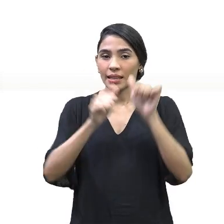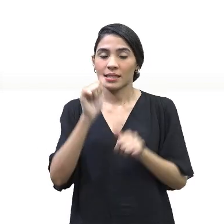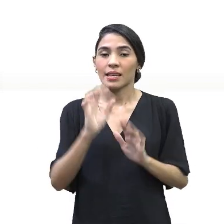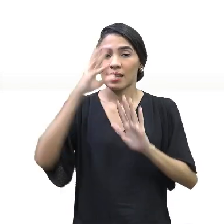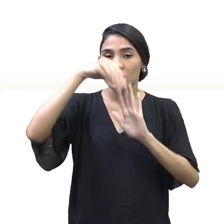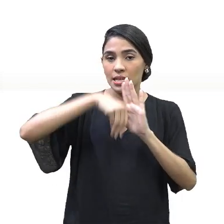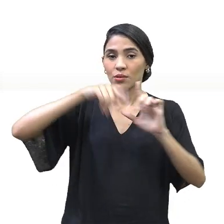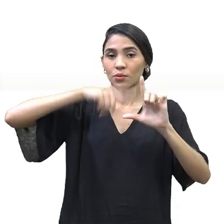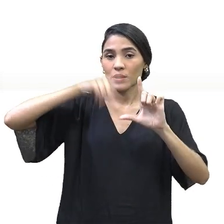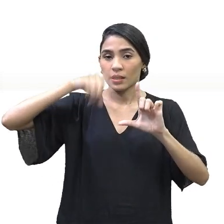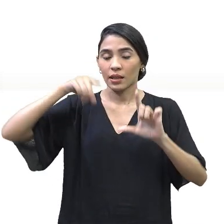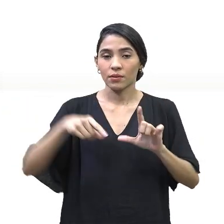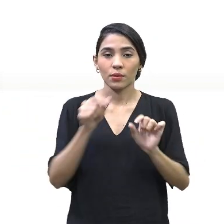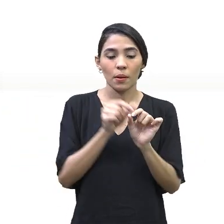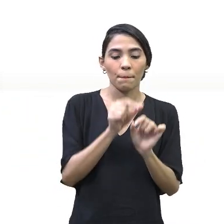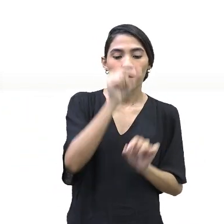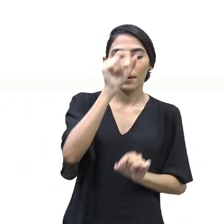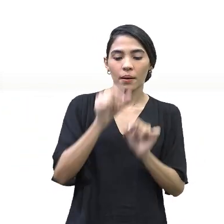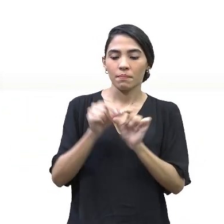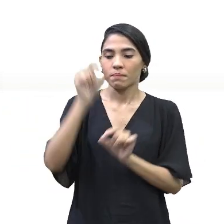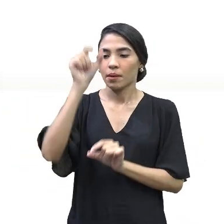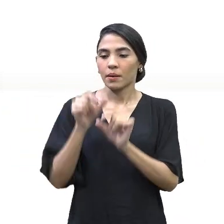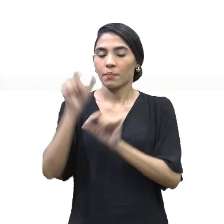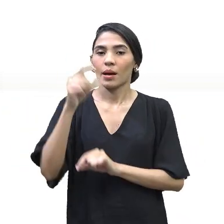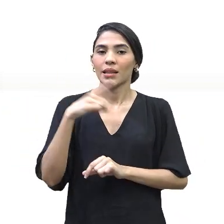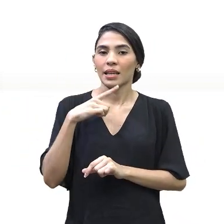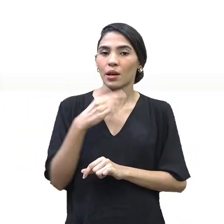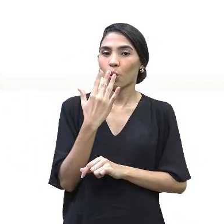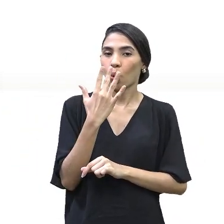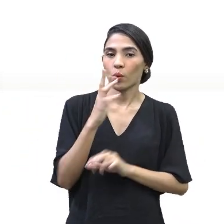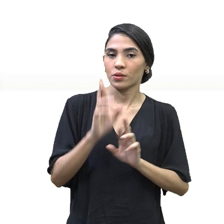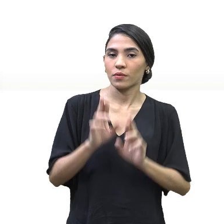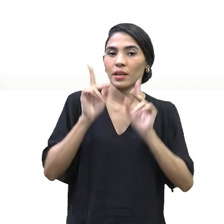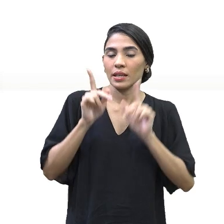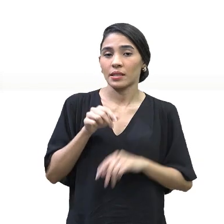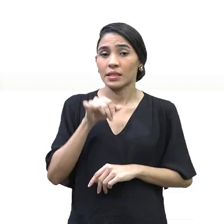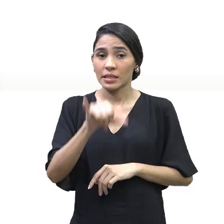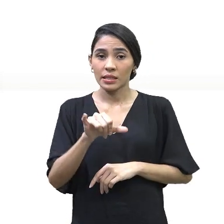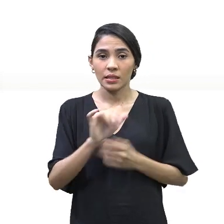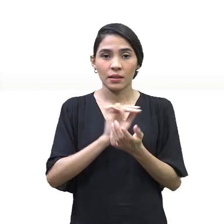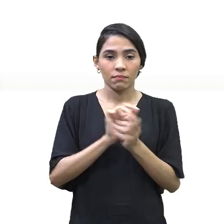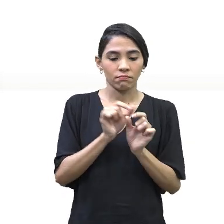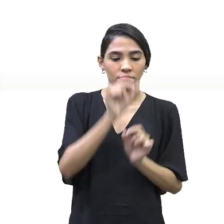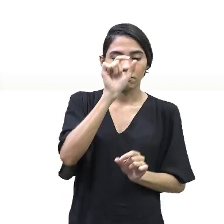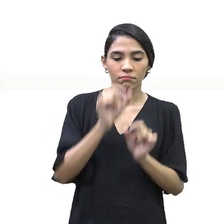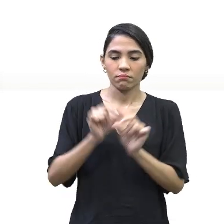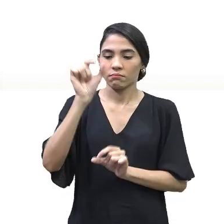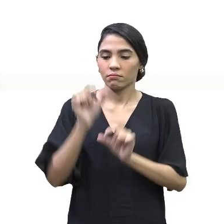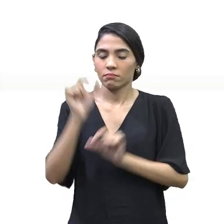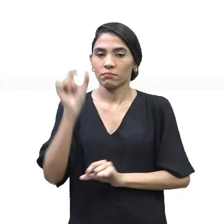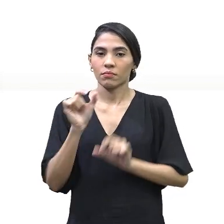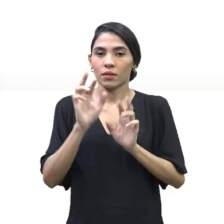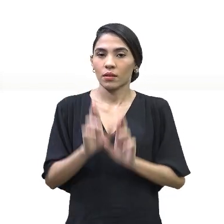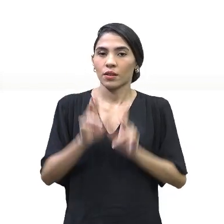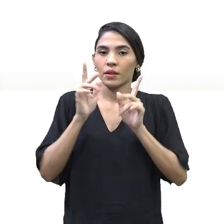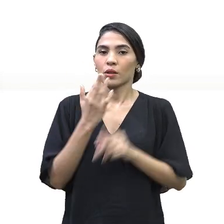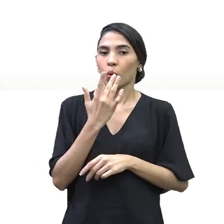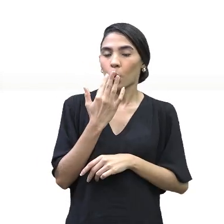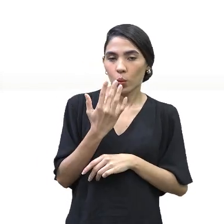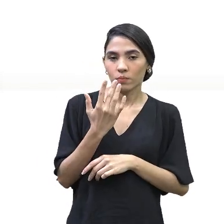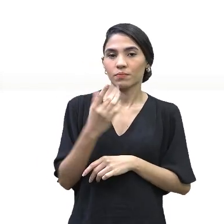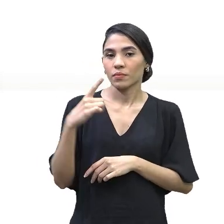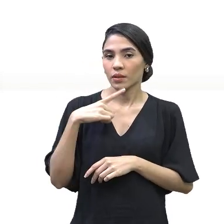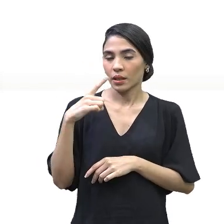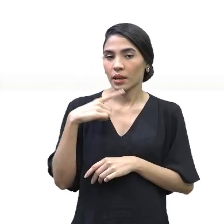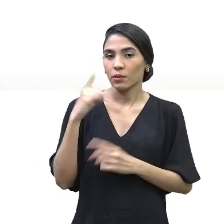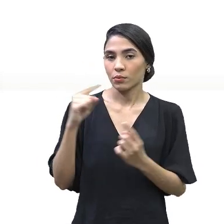gráfico. Cada coluna tem uma determinada cor, ok? Se aqui fosse várias colunas, e cada uma com cores diferentes, elas